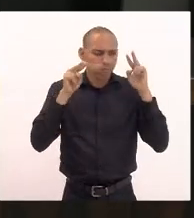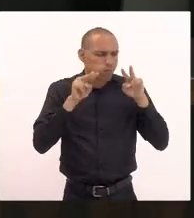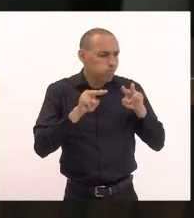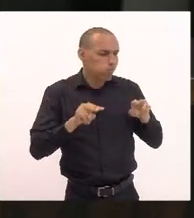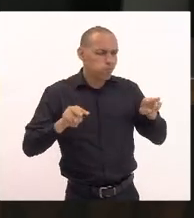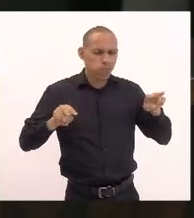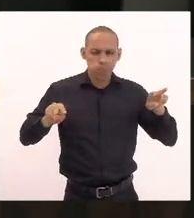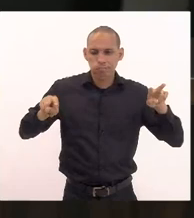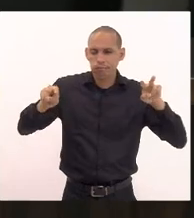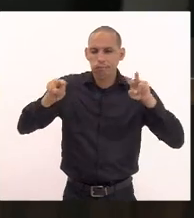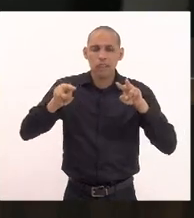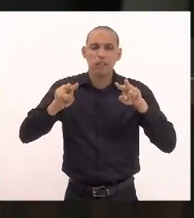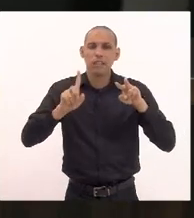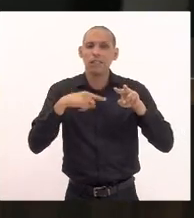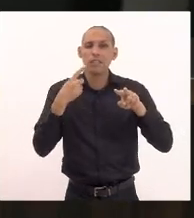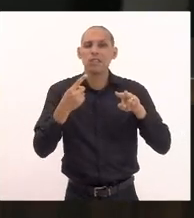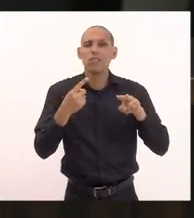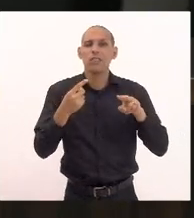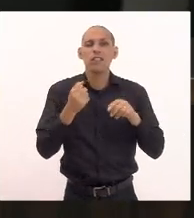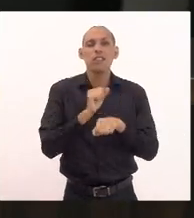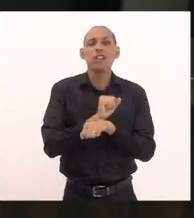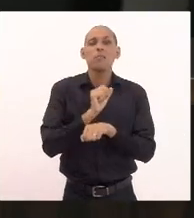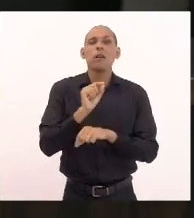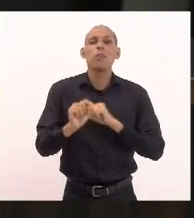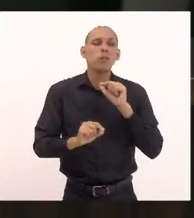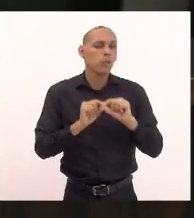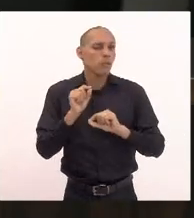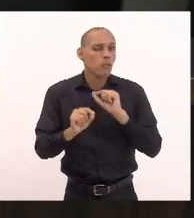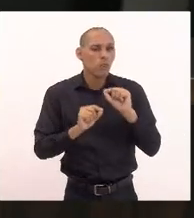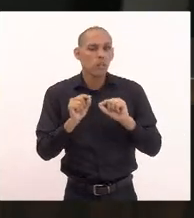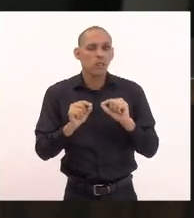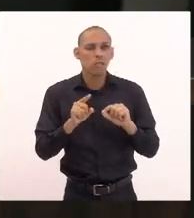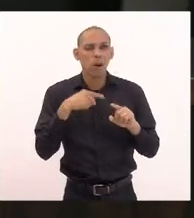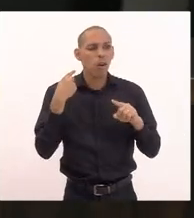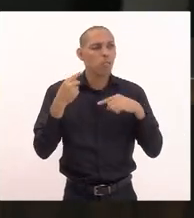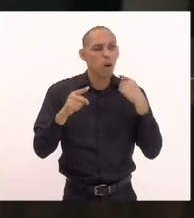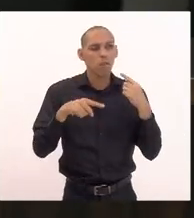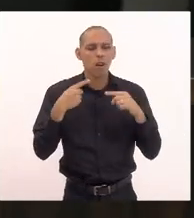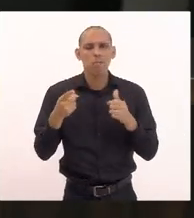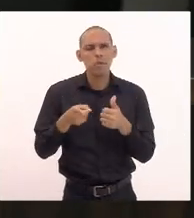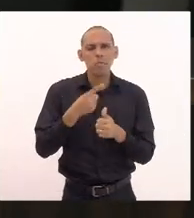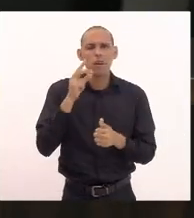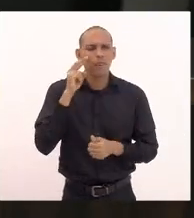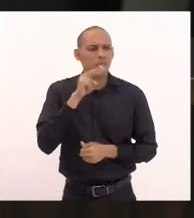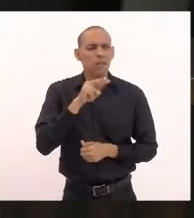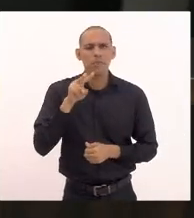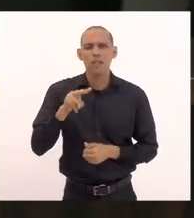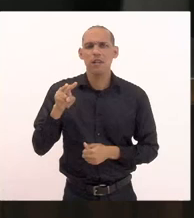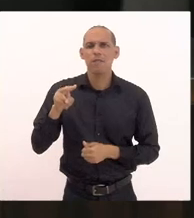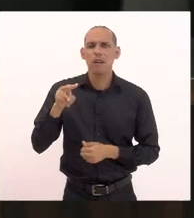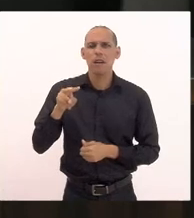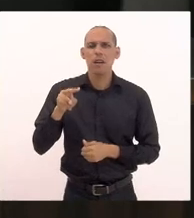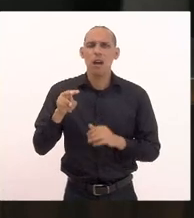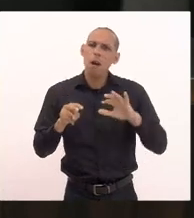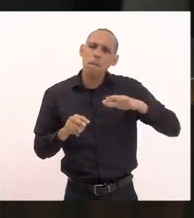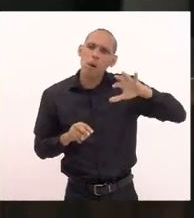chocante, e a expectativa da questão dos óbitos. No primeiro momento falaram que no morro